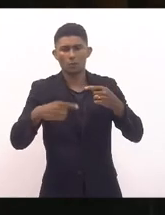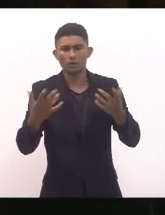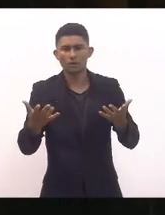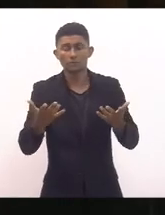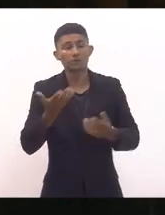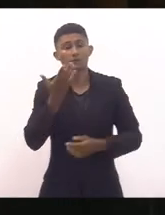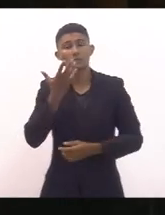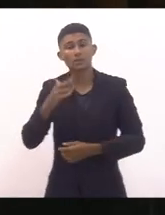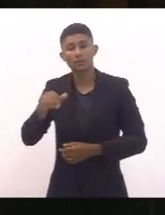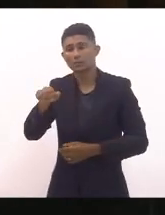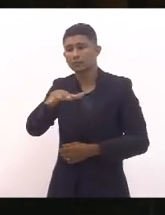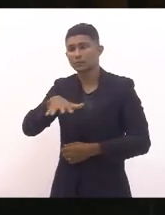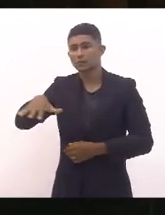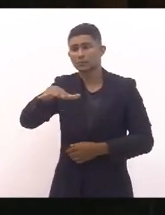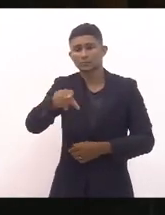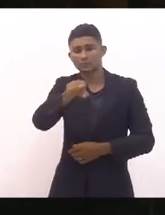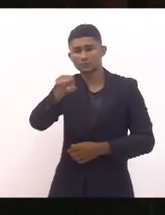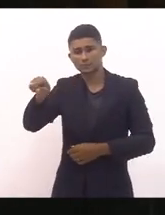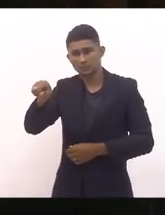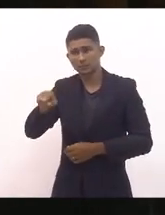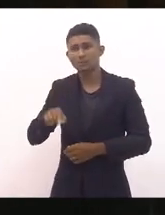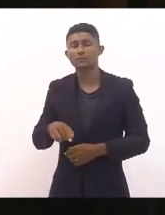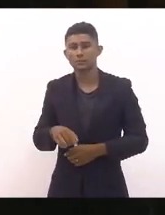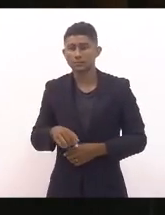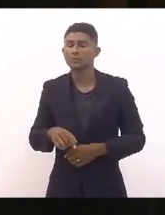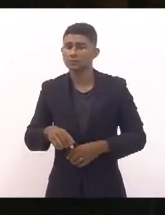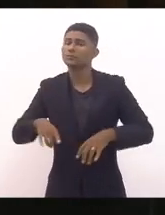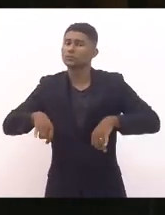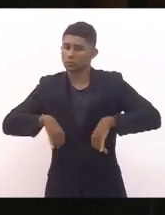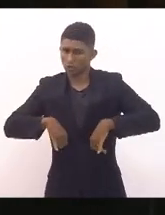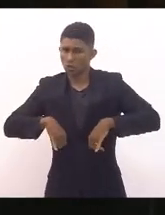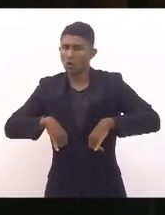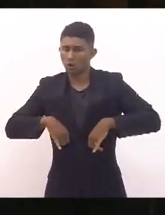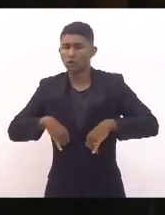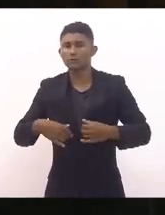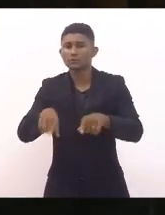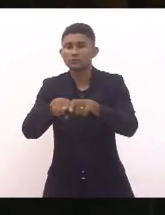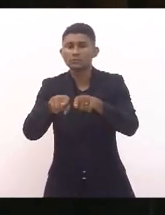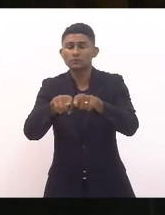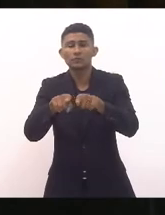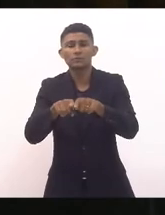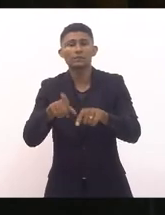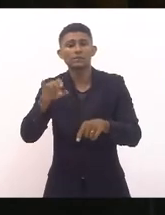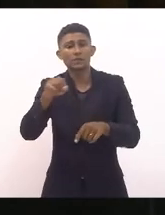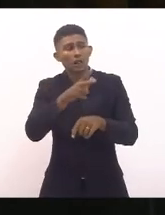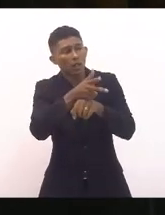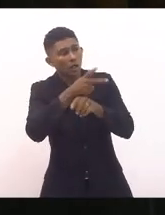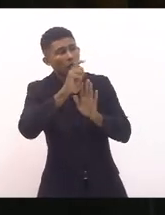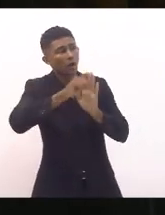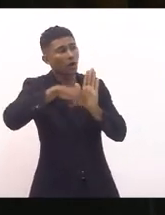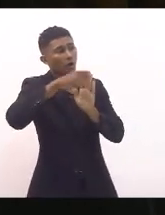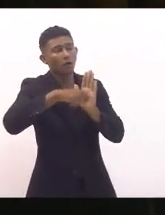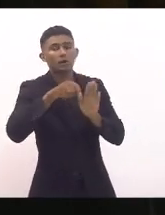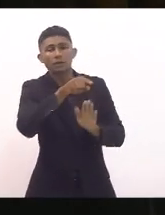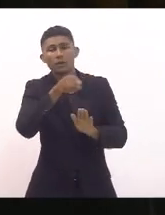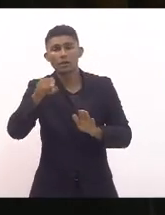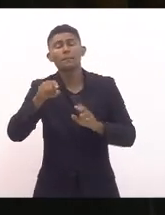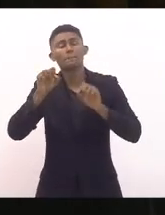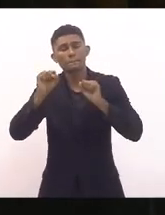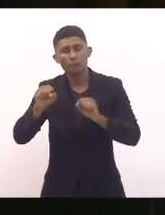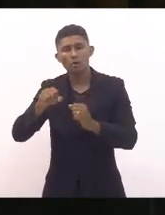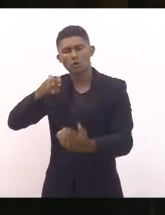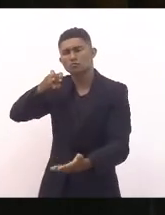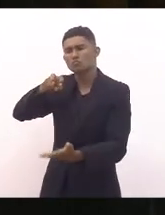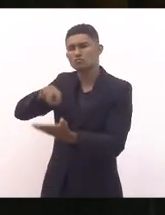nossas crianças hoje podem ser punidas judicialmente se isso vier a acontecer? Eu posso citar